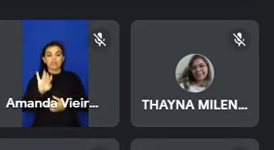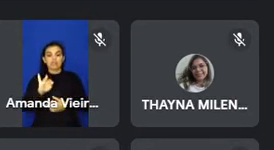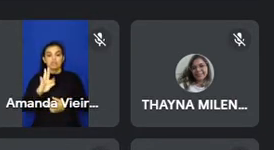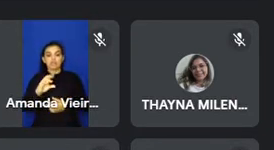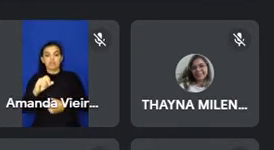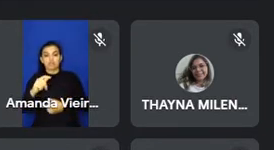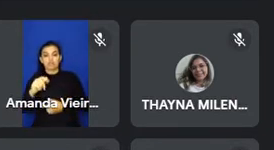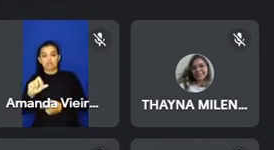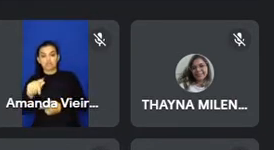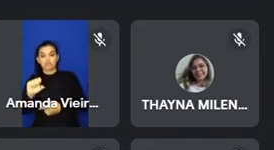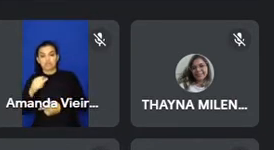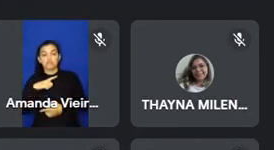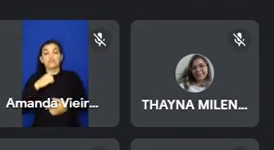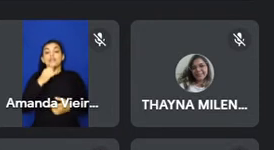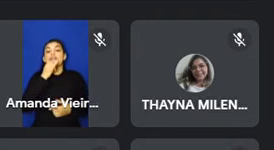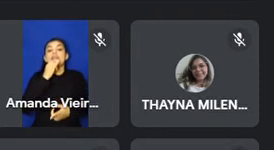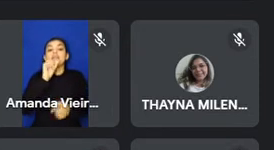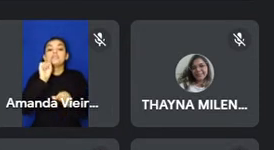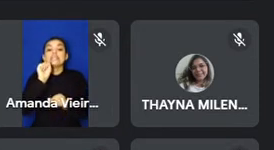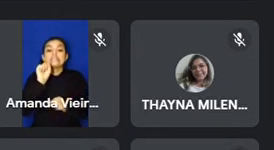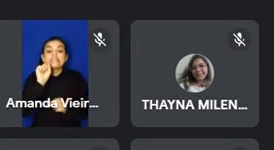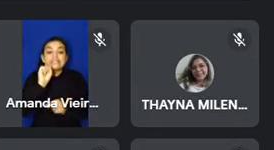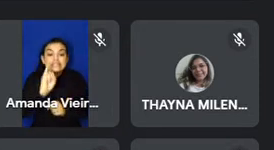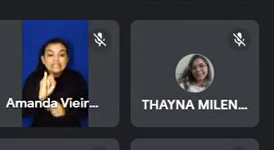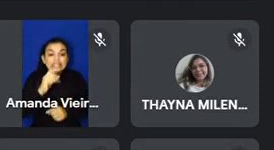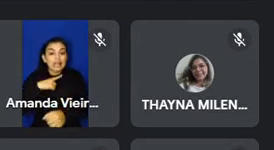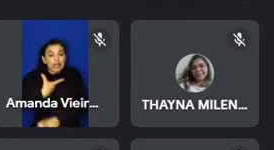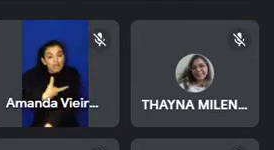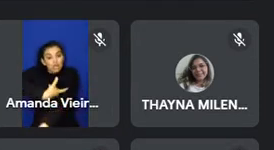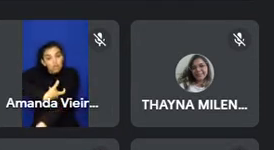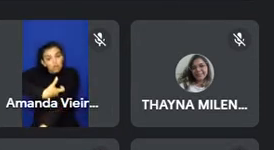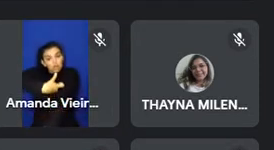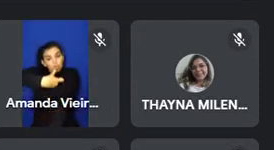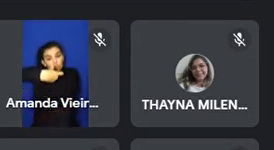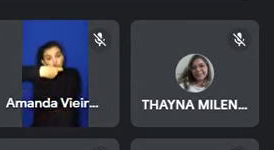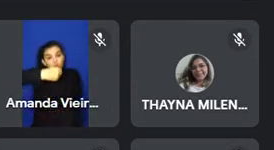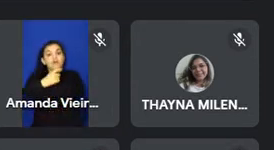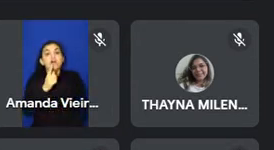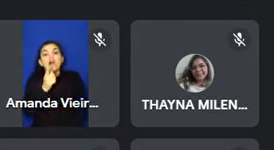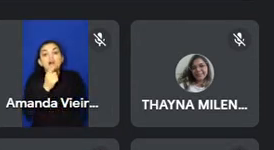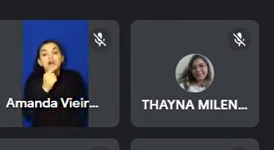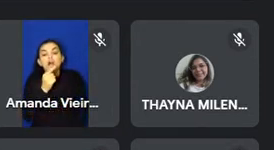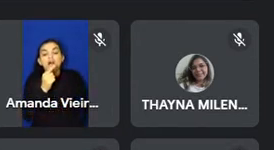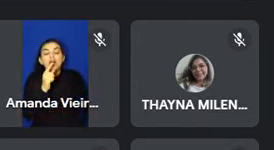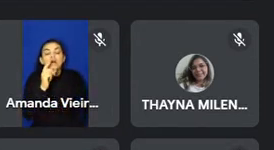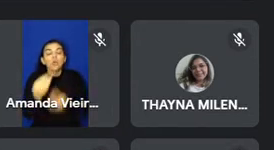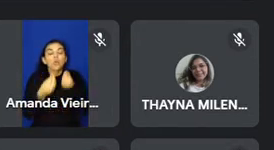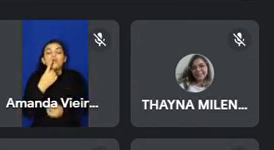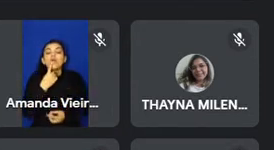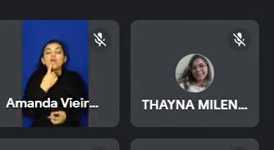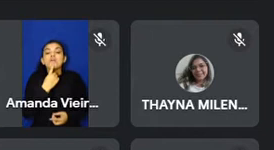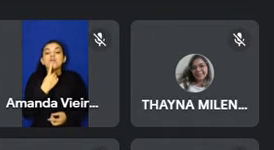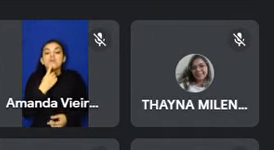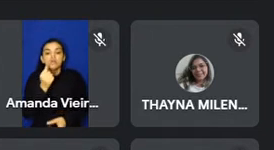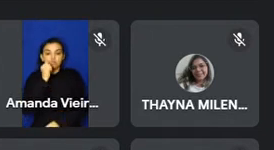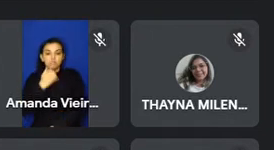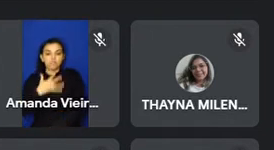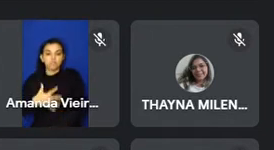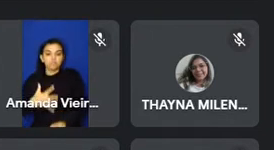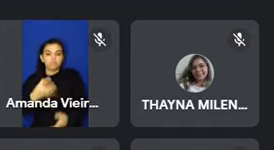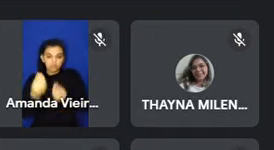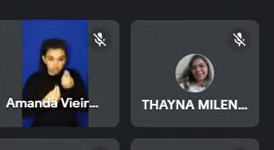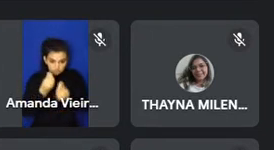sangue desse indivíduo e eu realizar a centrifugação para separar os elementos figurados do plasma do sangue,